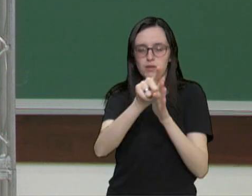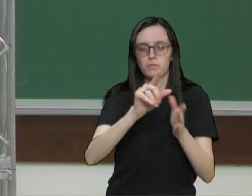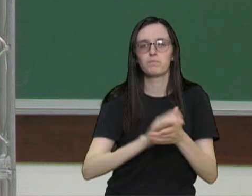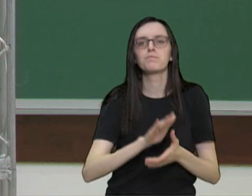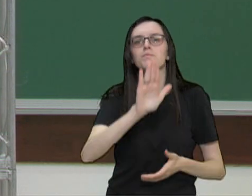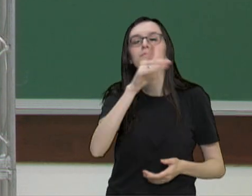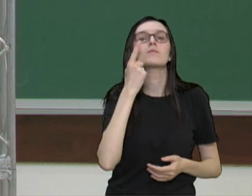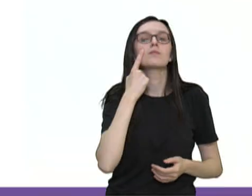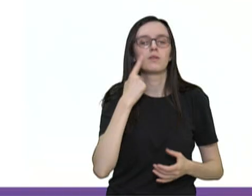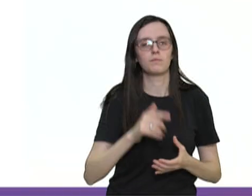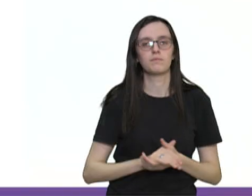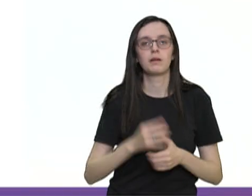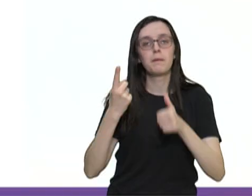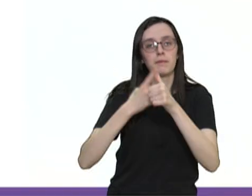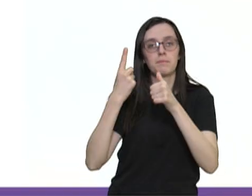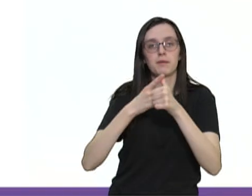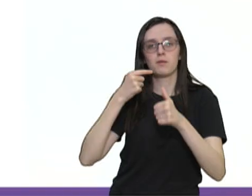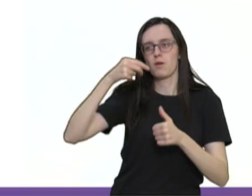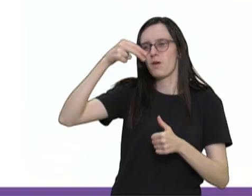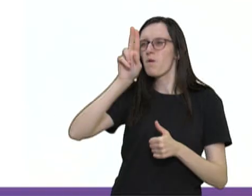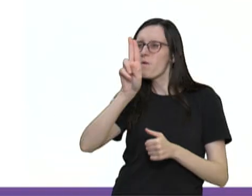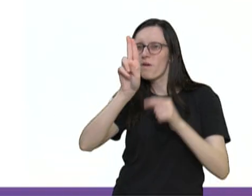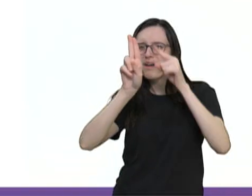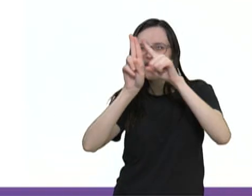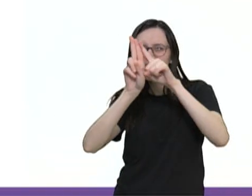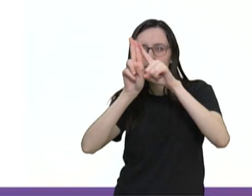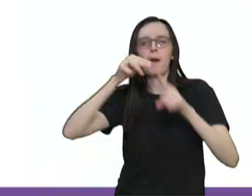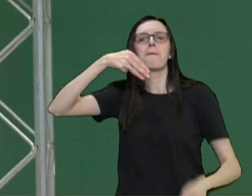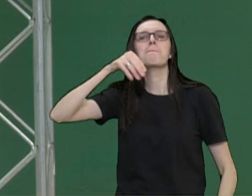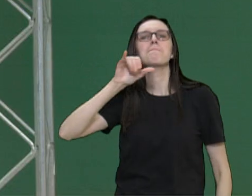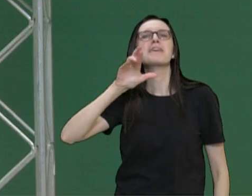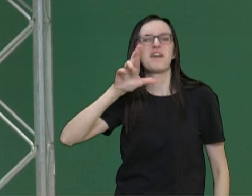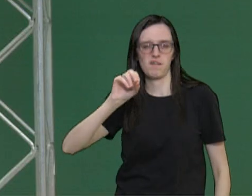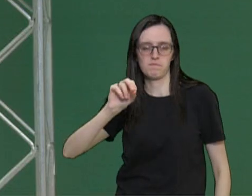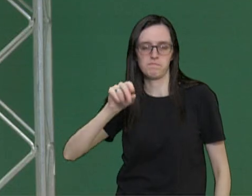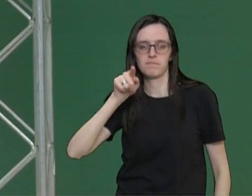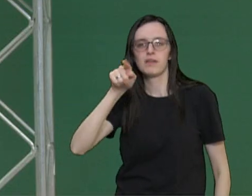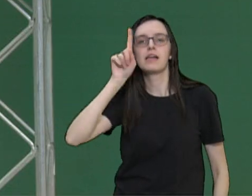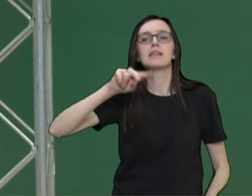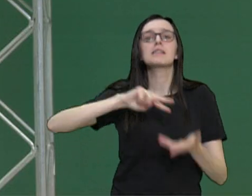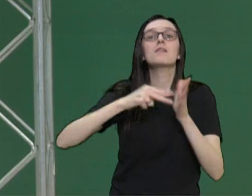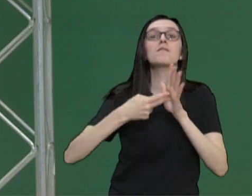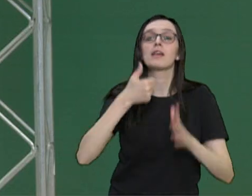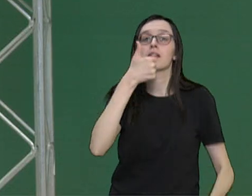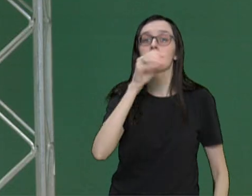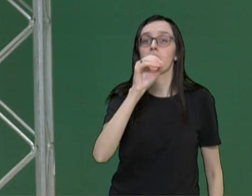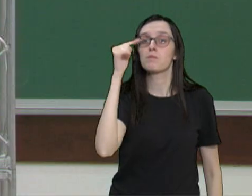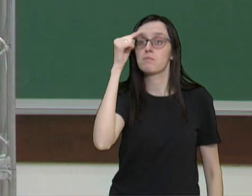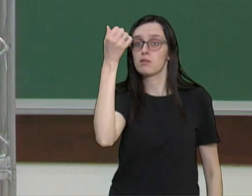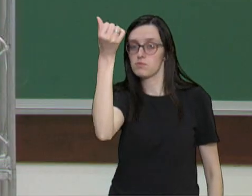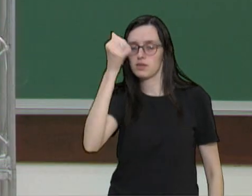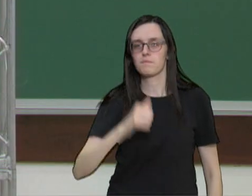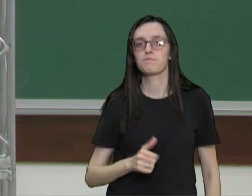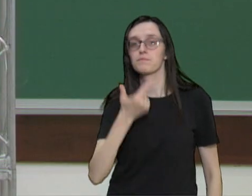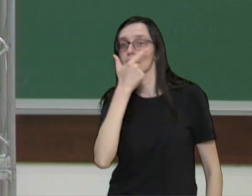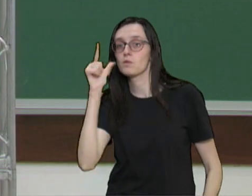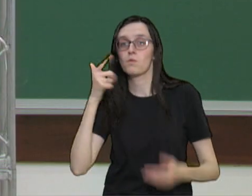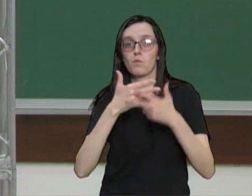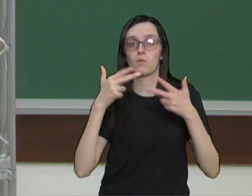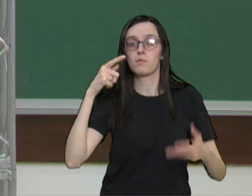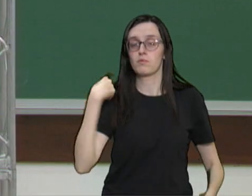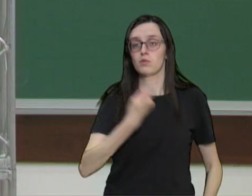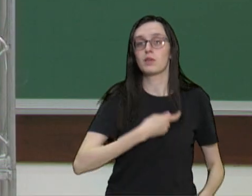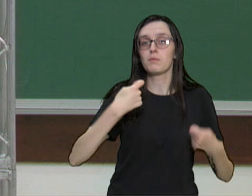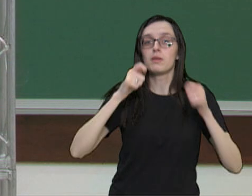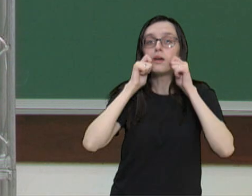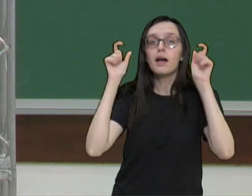Primeira delas, micro. O micro é esse uzinho com um cabinho maior, significa 10 elevado a menos 6. Outra coisa que temos